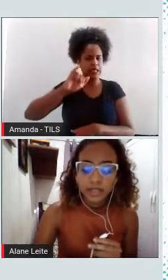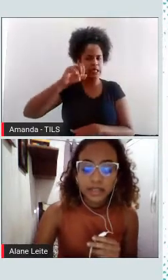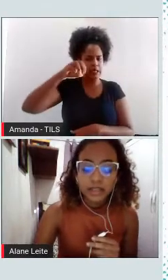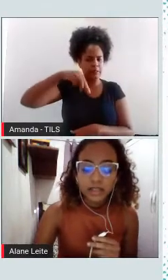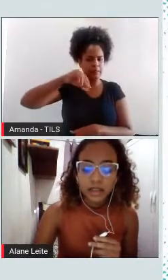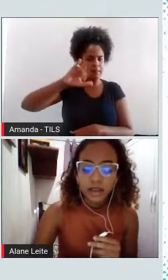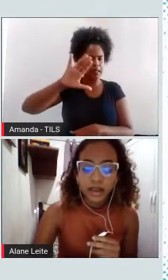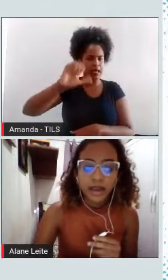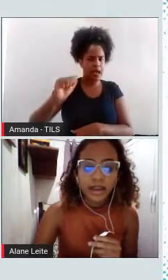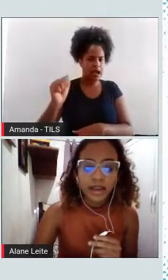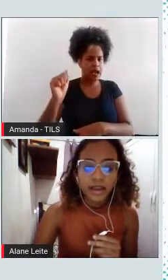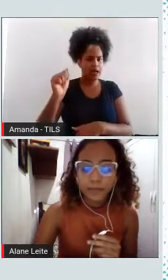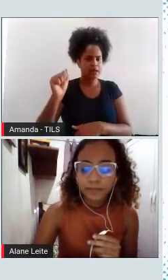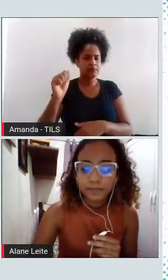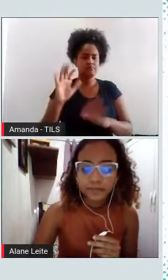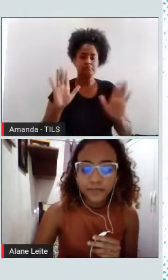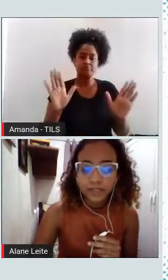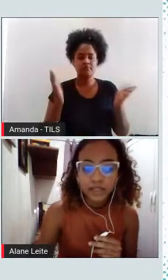para vocês,